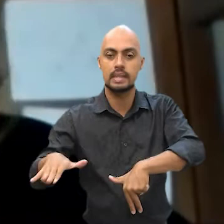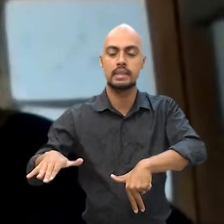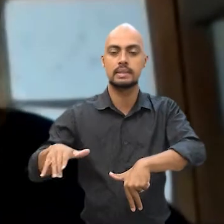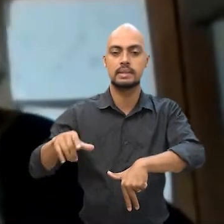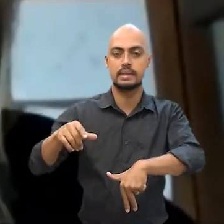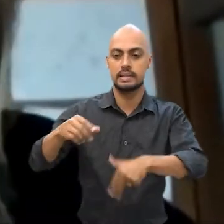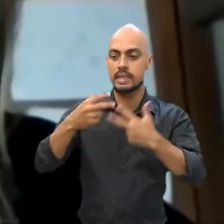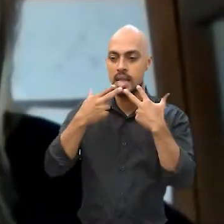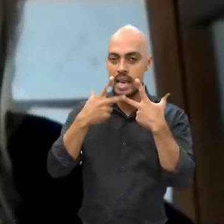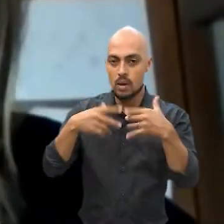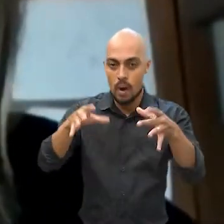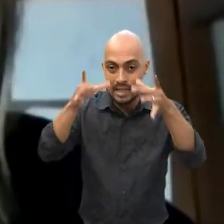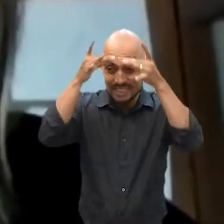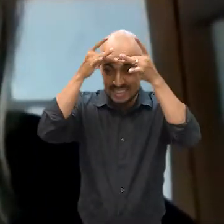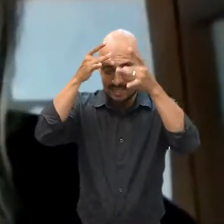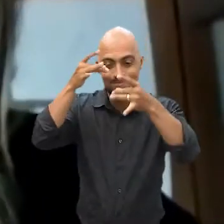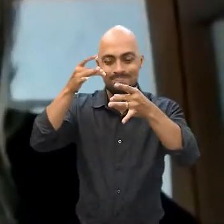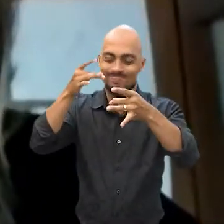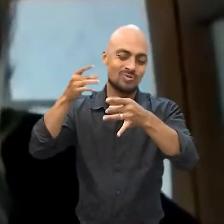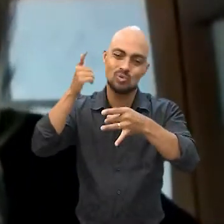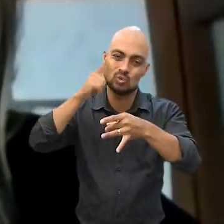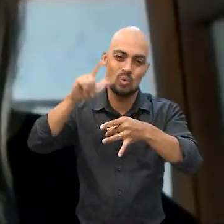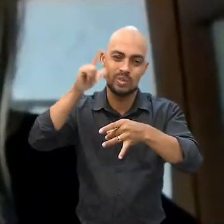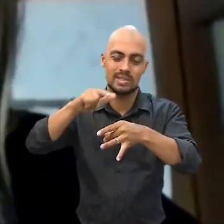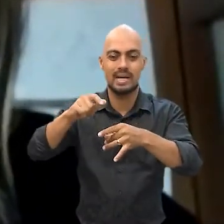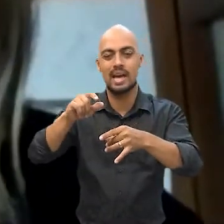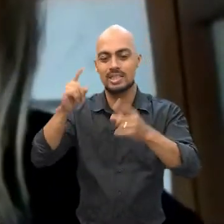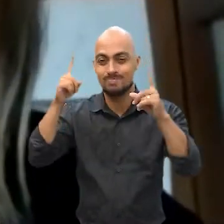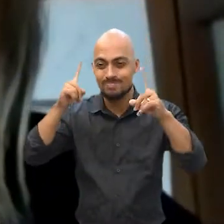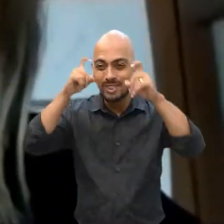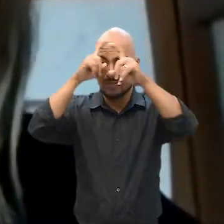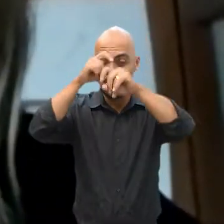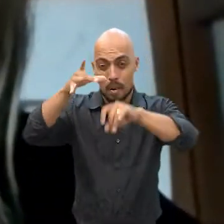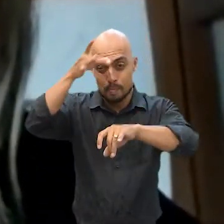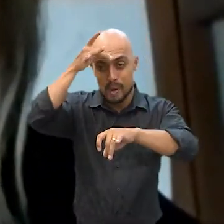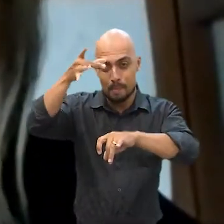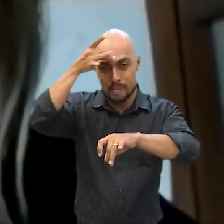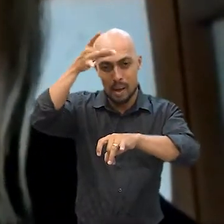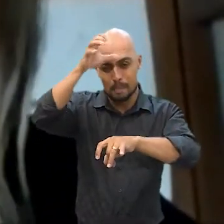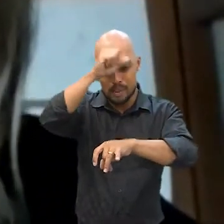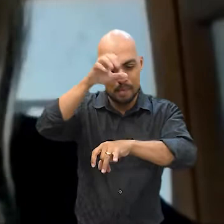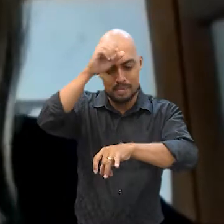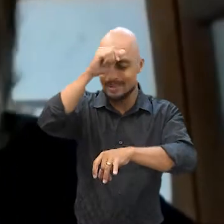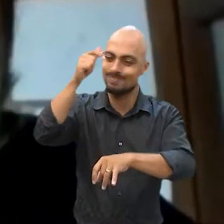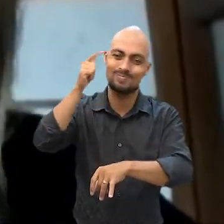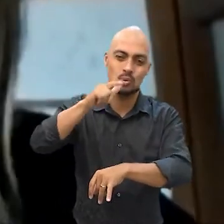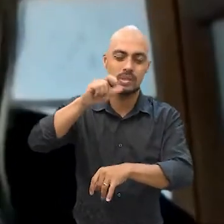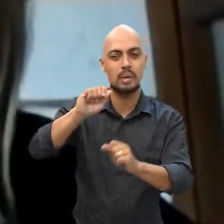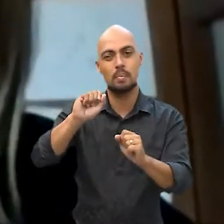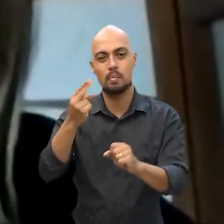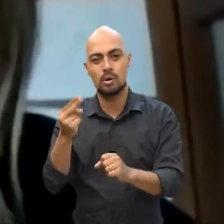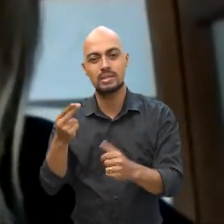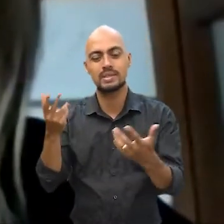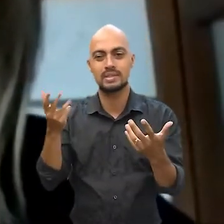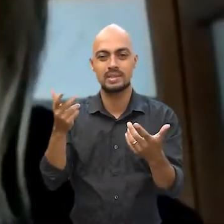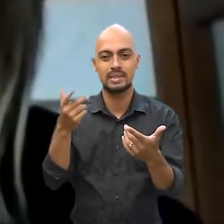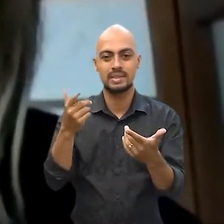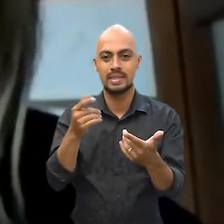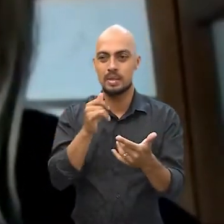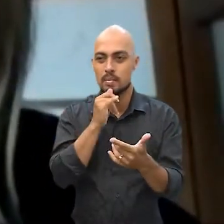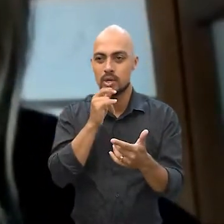de linguagem, essas crianças que têm algum grau de dificuldade de aprendizagem, quer seja um transtorno de aprendizagem, como